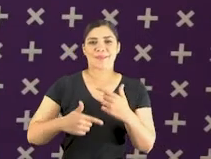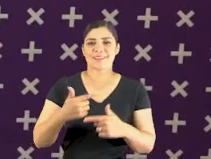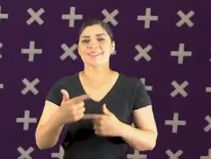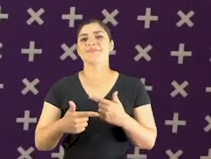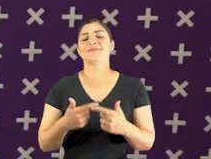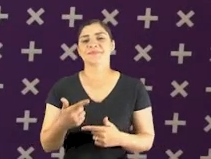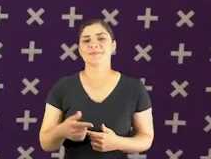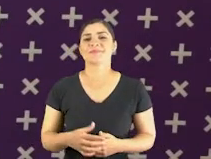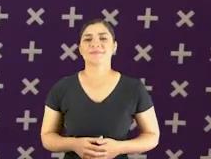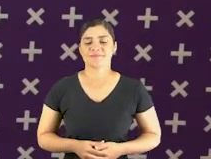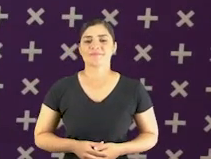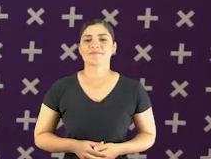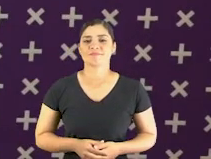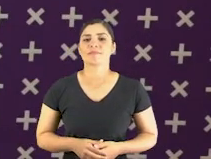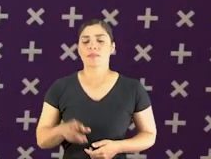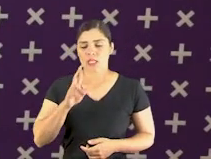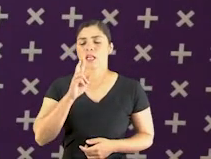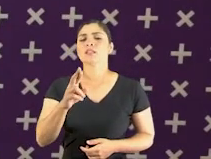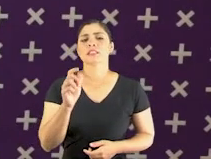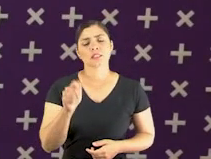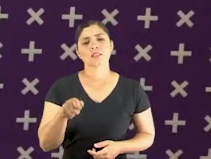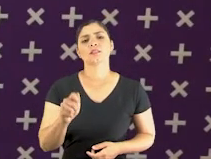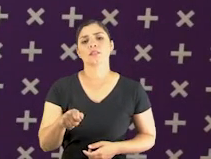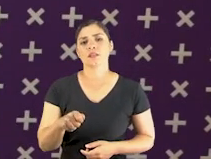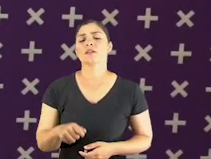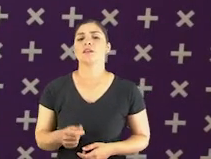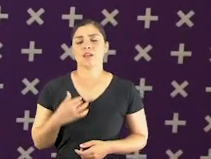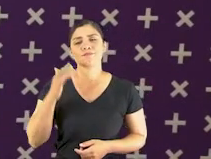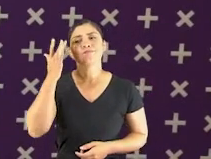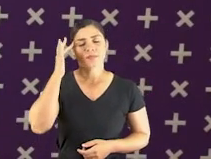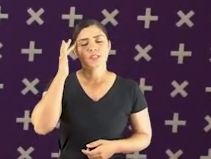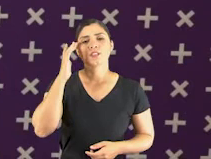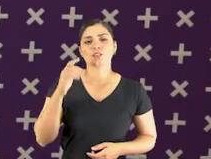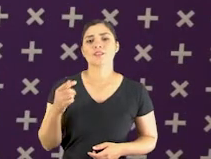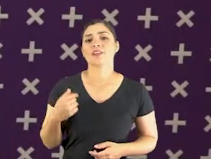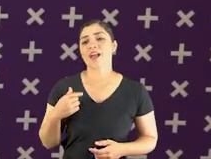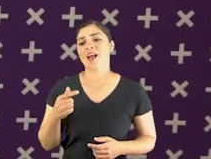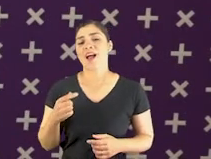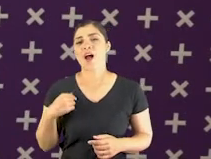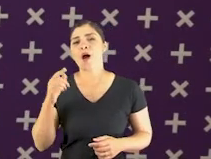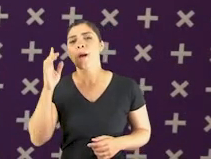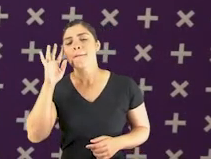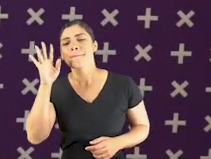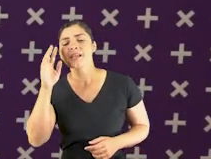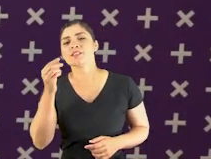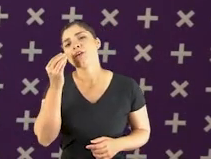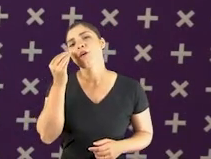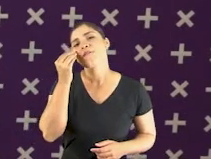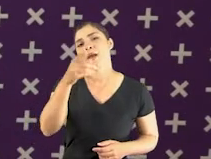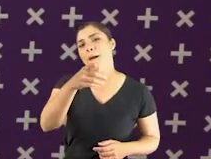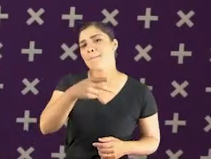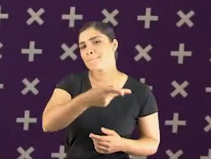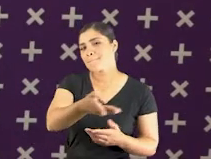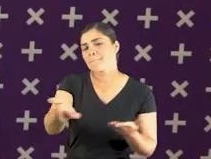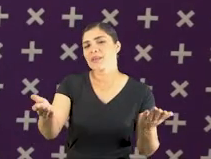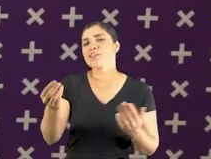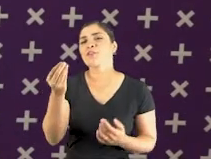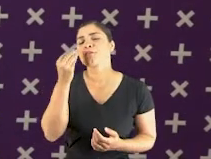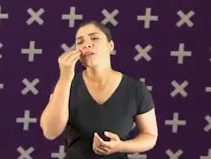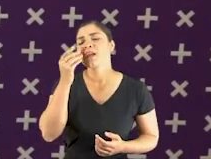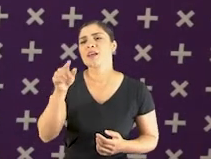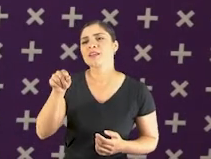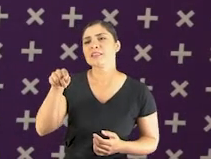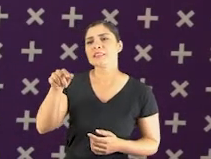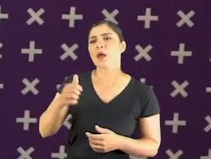uma volta aí mas o meu respondeu essa altura da nossa conversa eu fico imaginando que a nossa ausência tá pensando assim qual é o